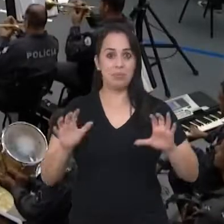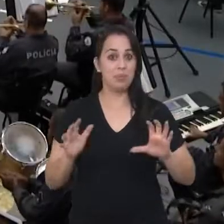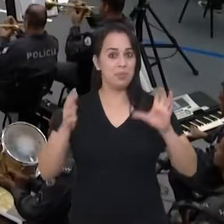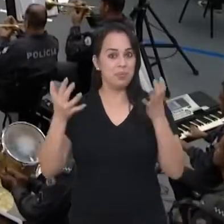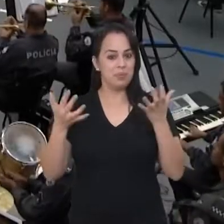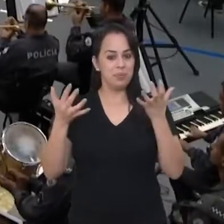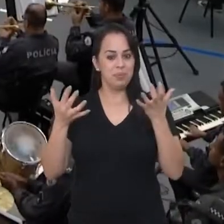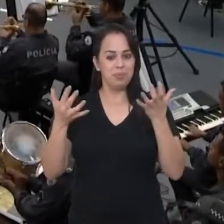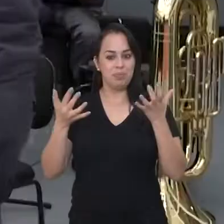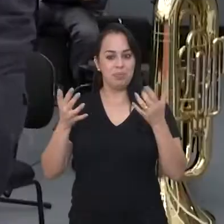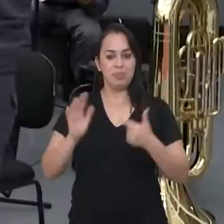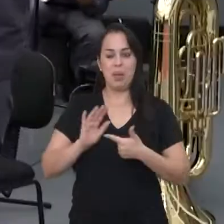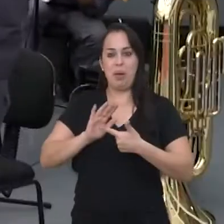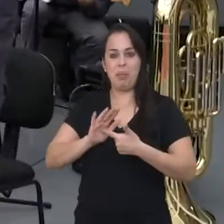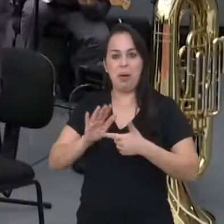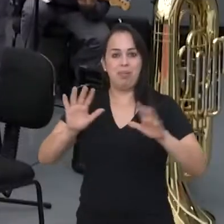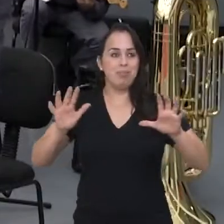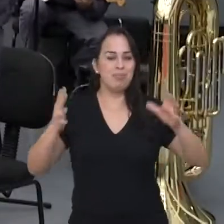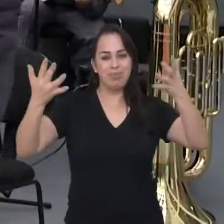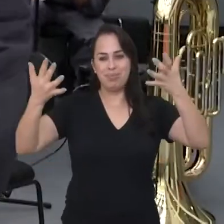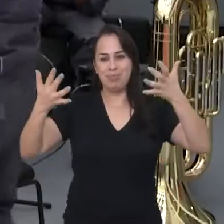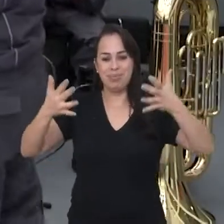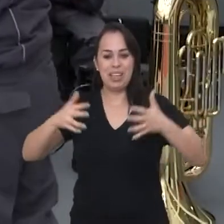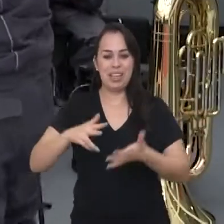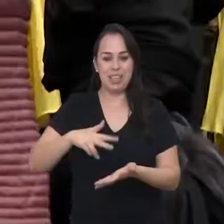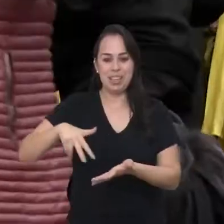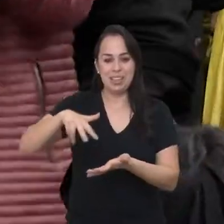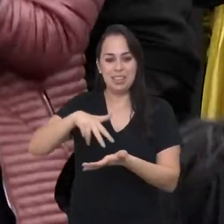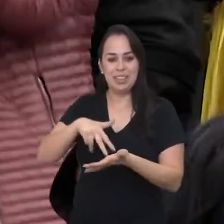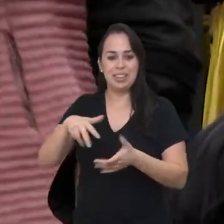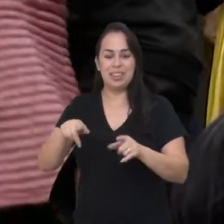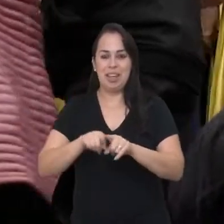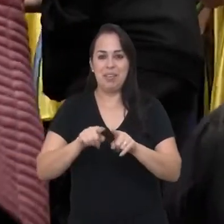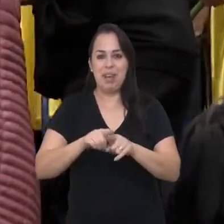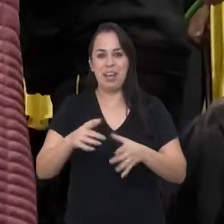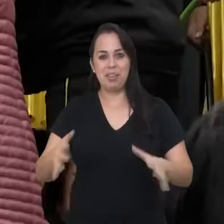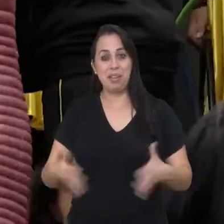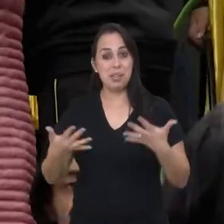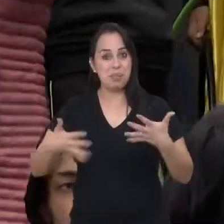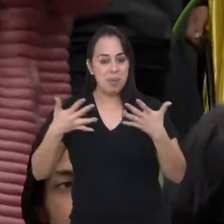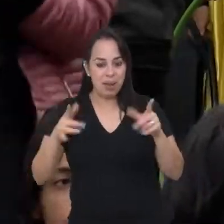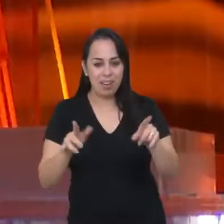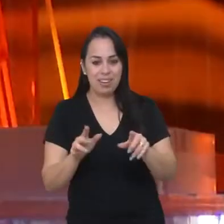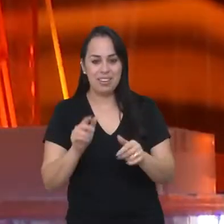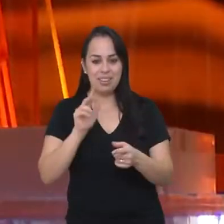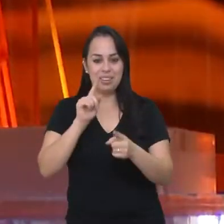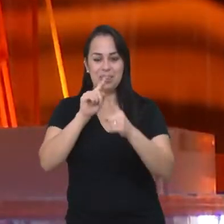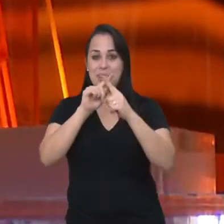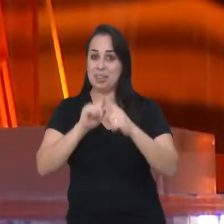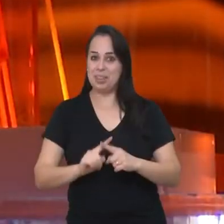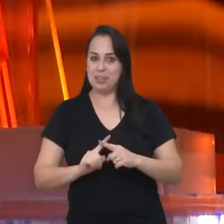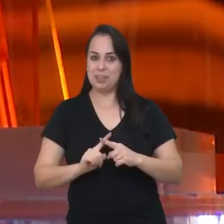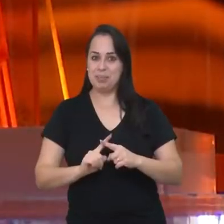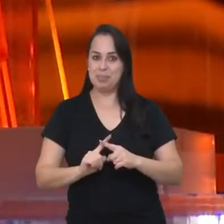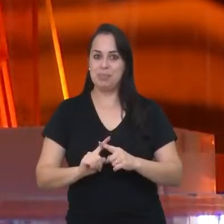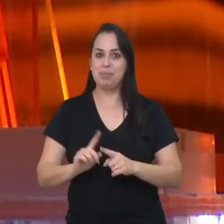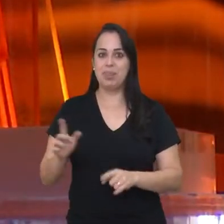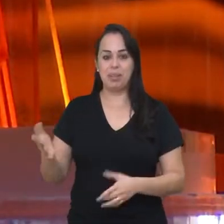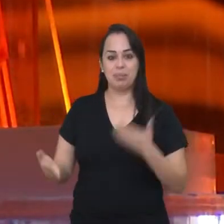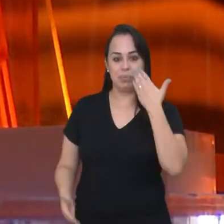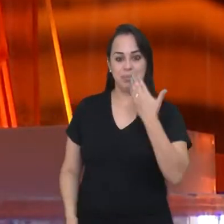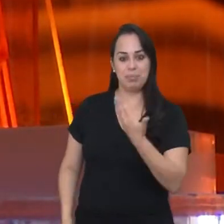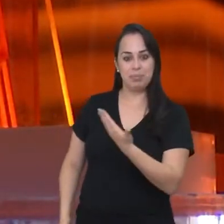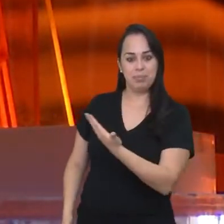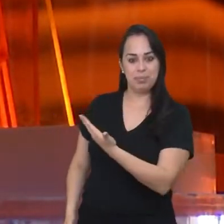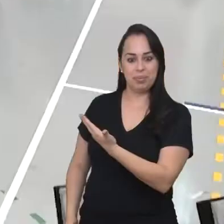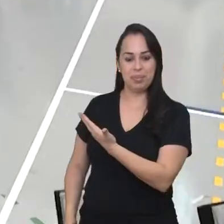Uma cerimônia marcada com muita festa, animação e, claro, muito espírito esportivo. Teve até o acendimento da pira